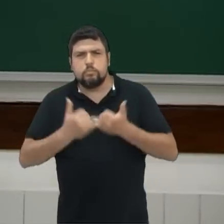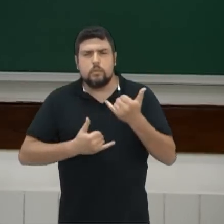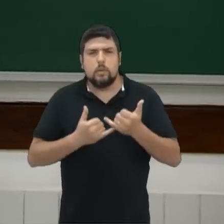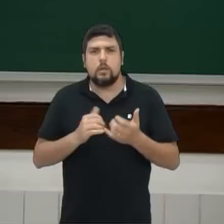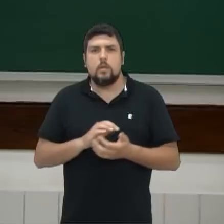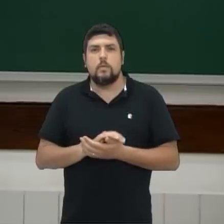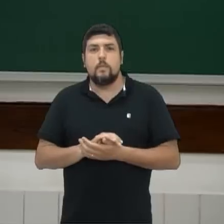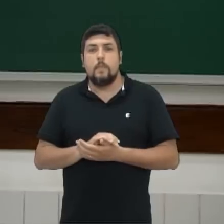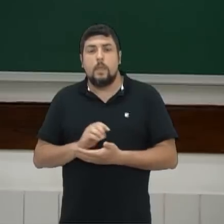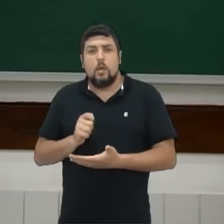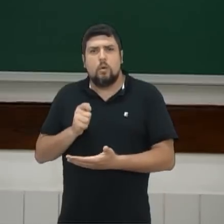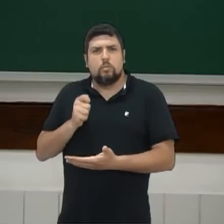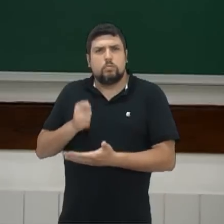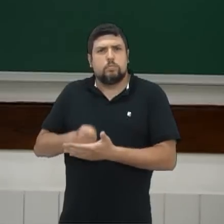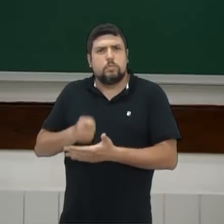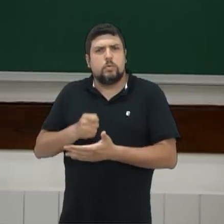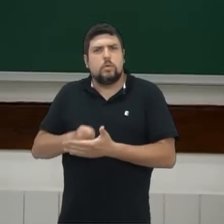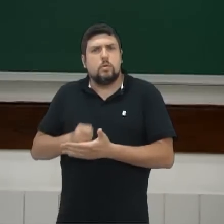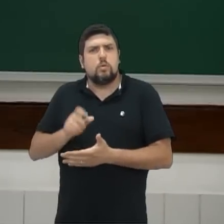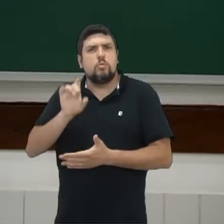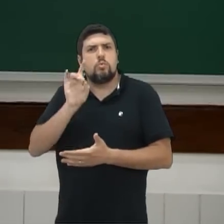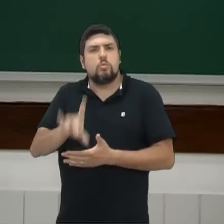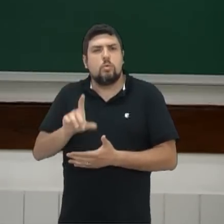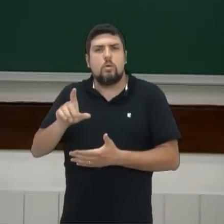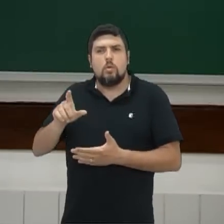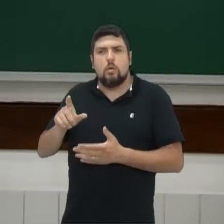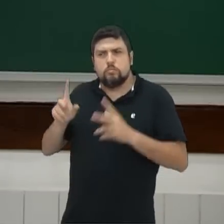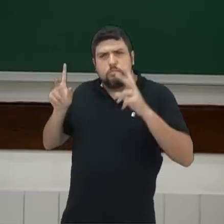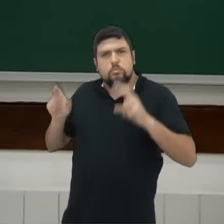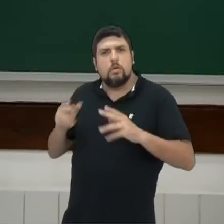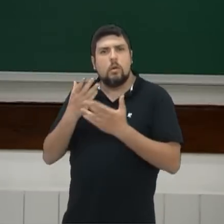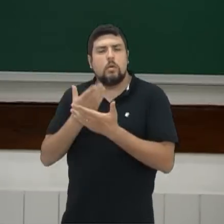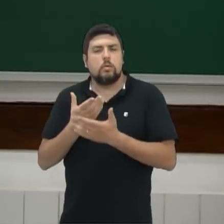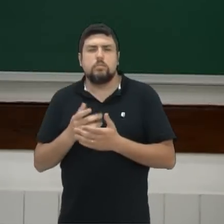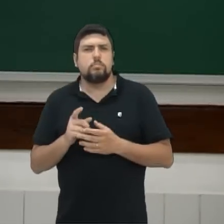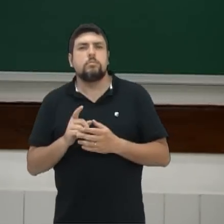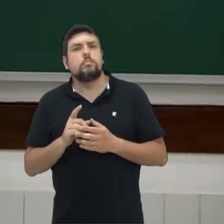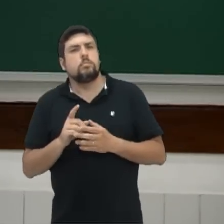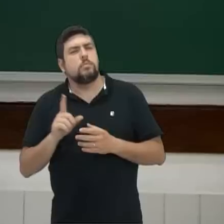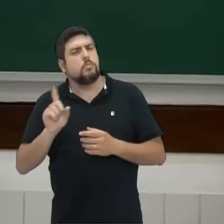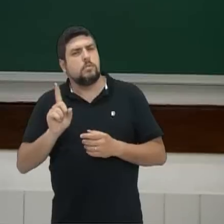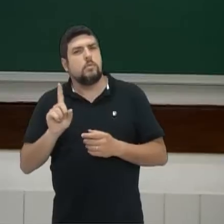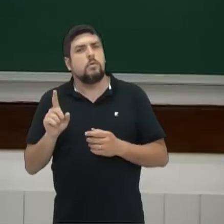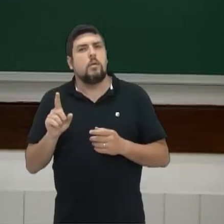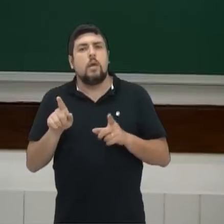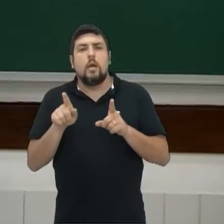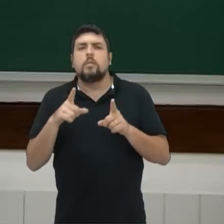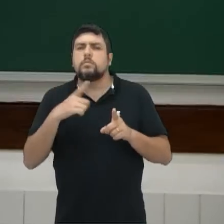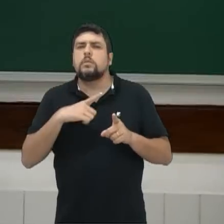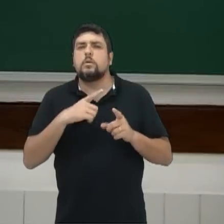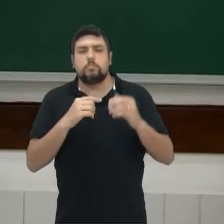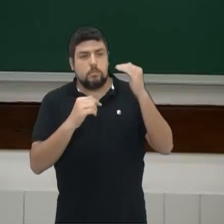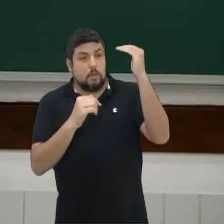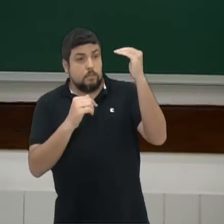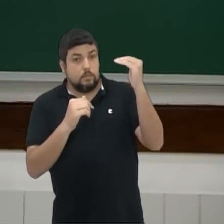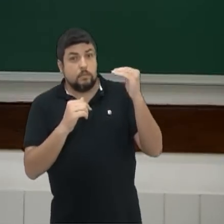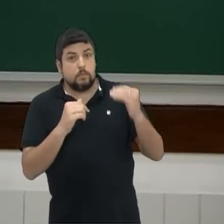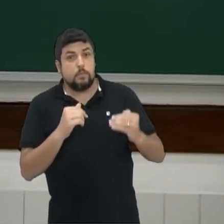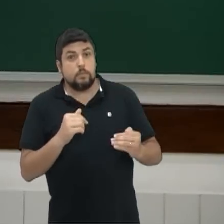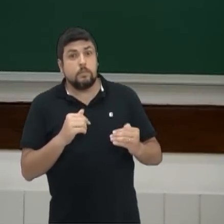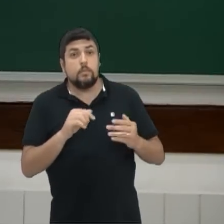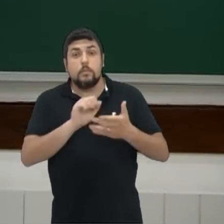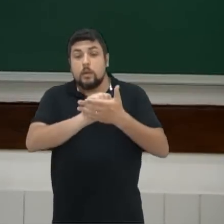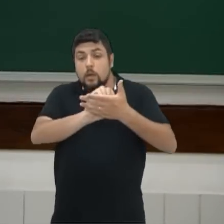são obrigados a jogar só os jogos que eu jogo aqui na sala. Vocês podem procurar lá nos tópicos dos tópicos do Matific